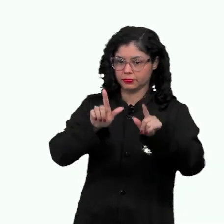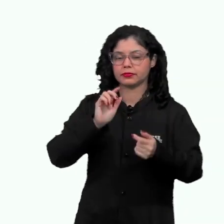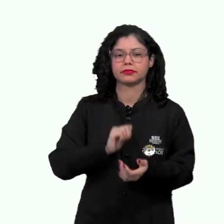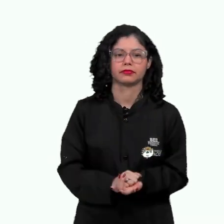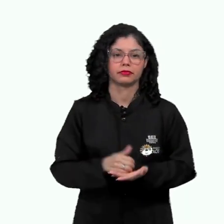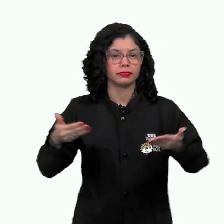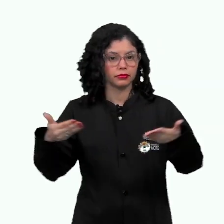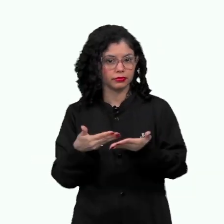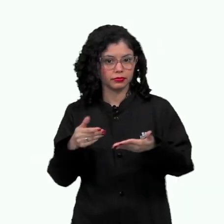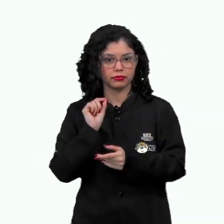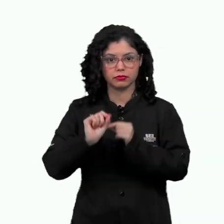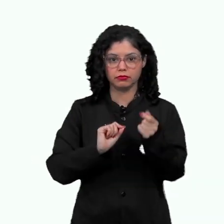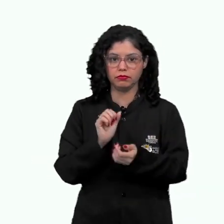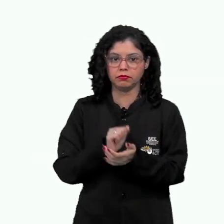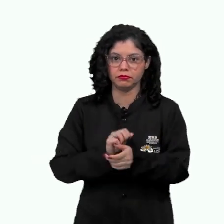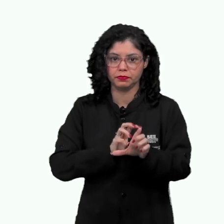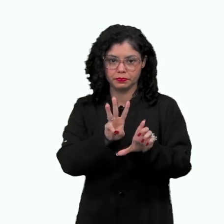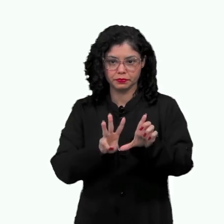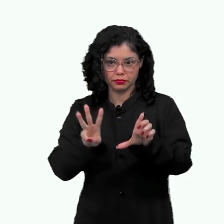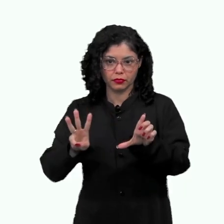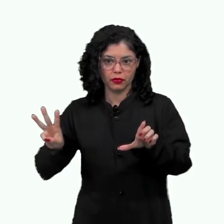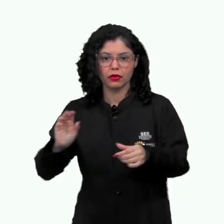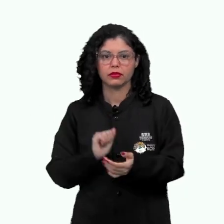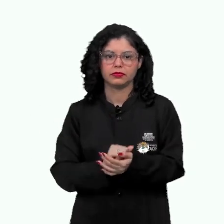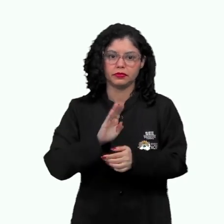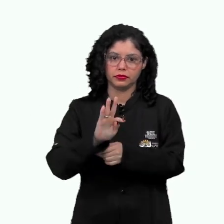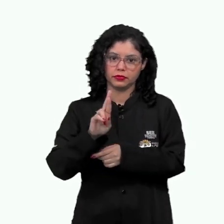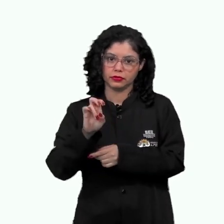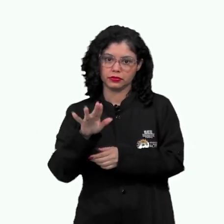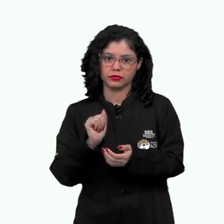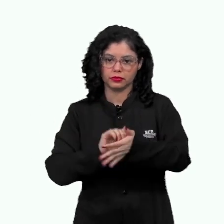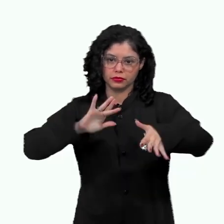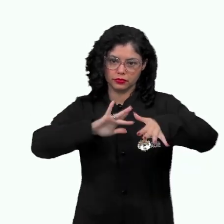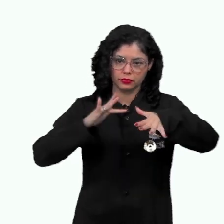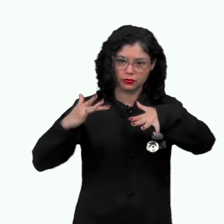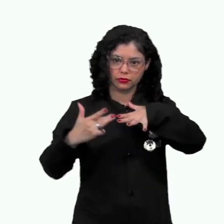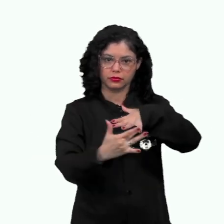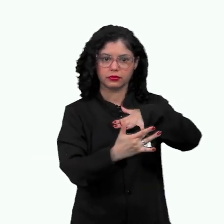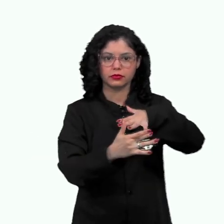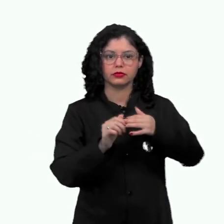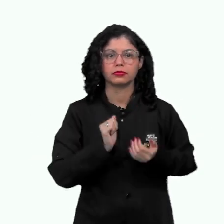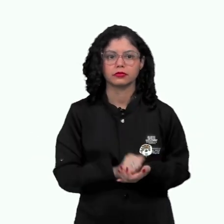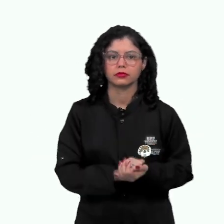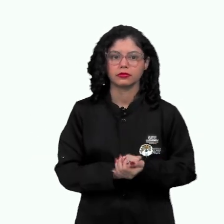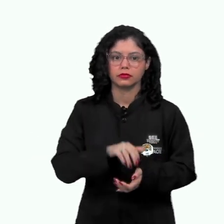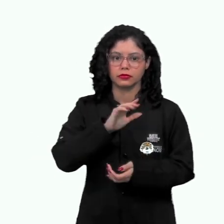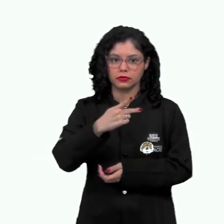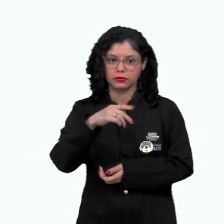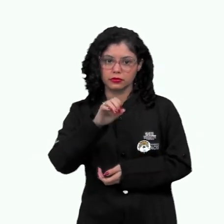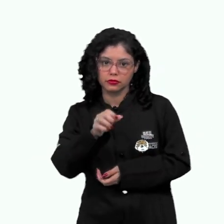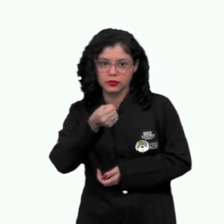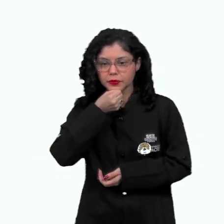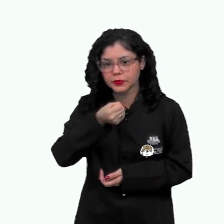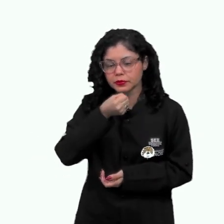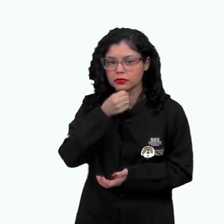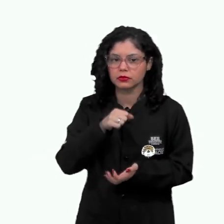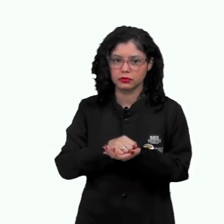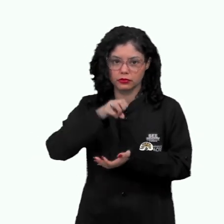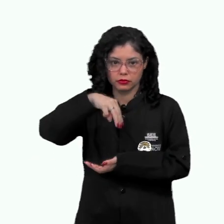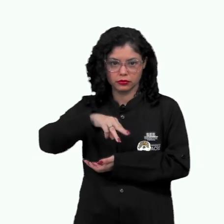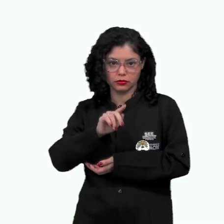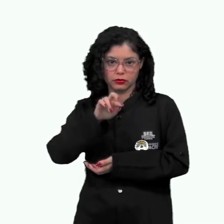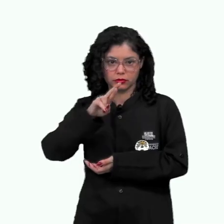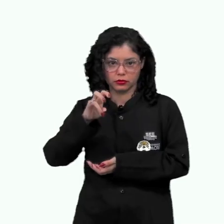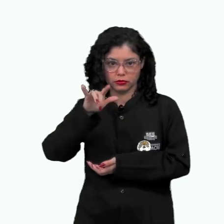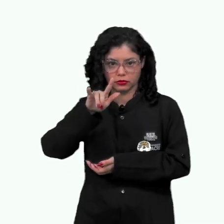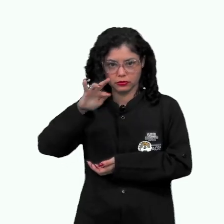Agora nós temos sites, blogs, as redes sociais, podcasts e também